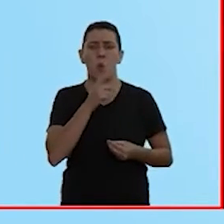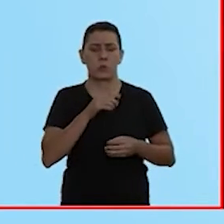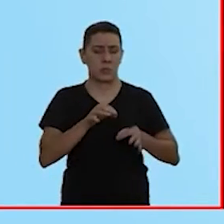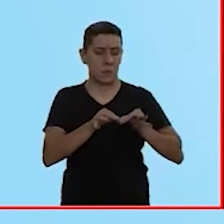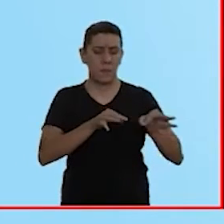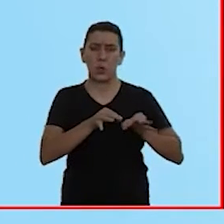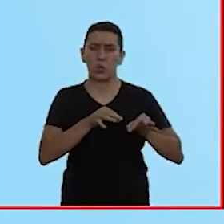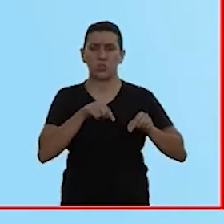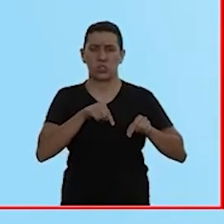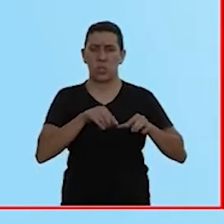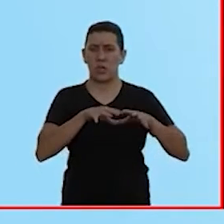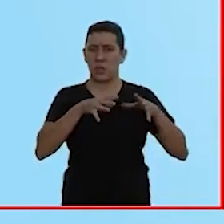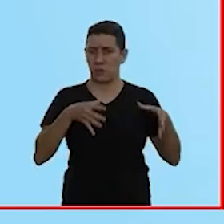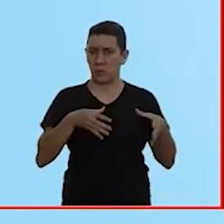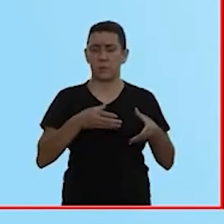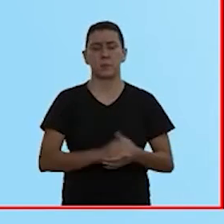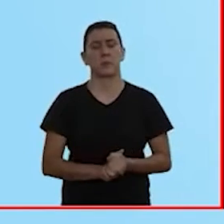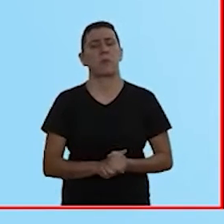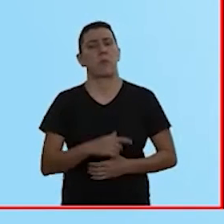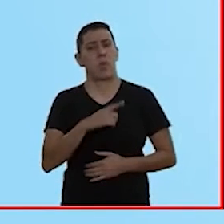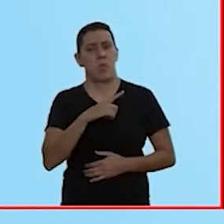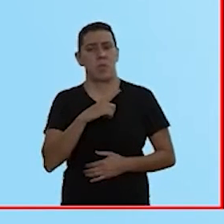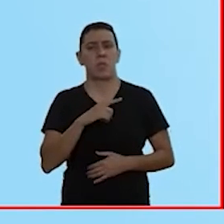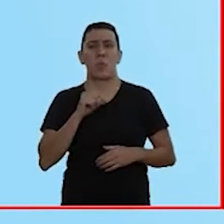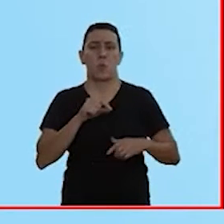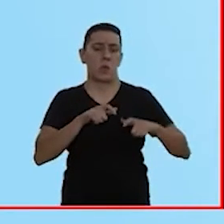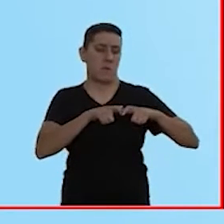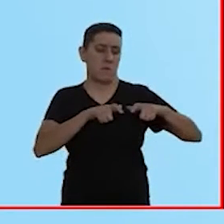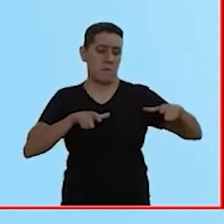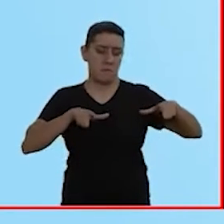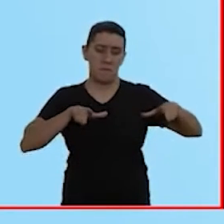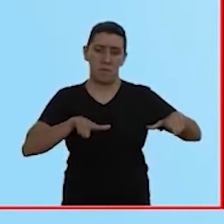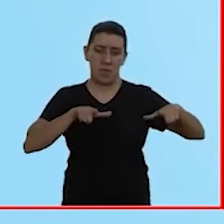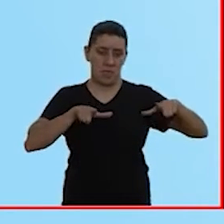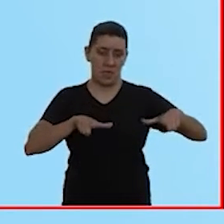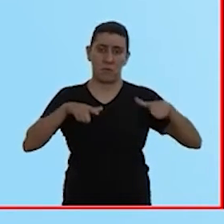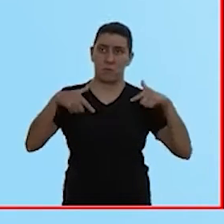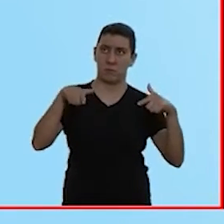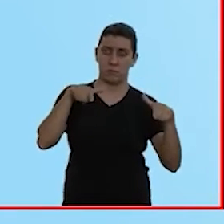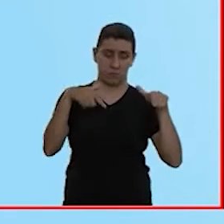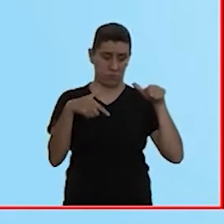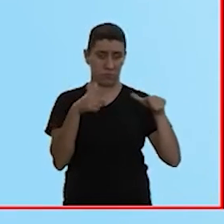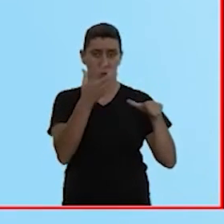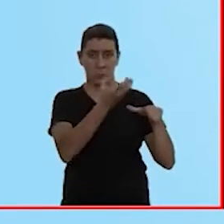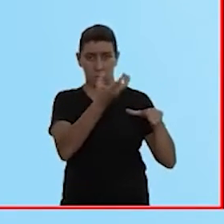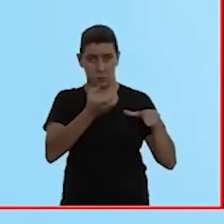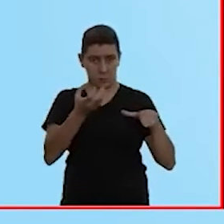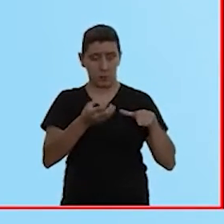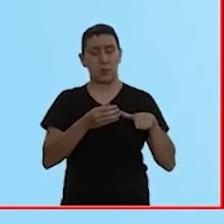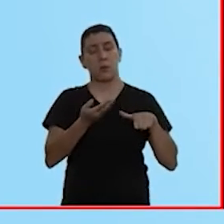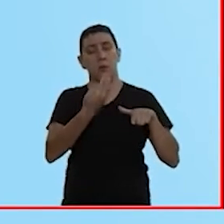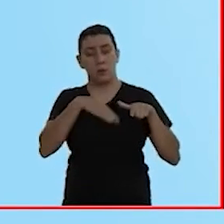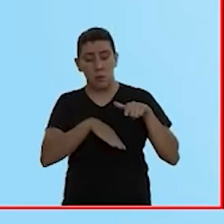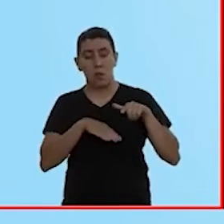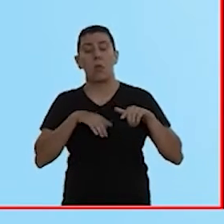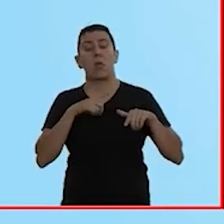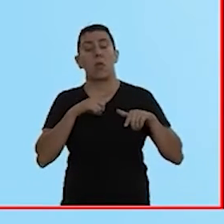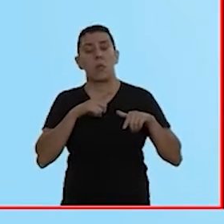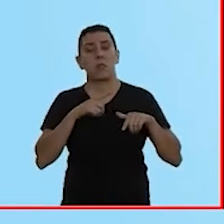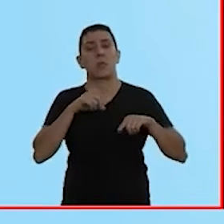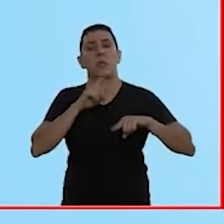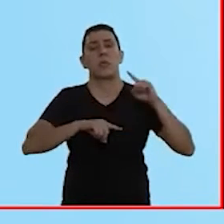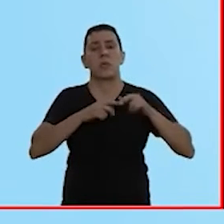a basicamente a gente tem os painéis os módulos fotovoltaicos de silício as estrutura o podem ser